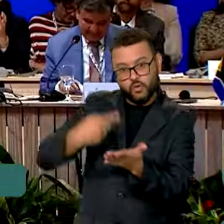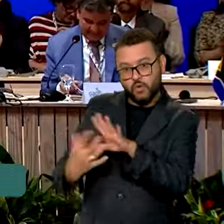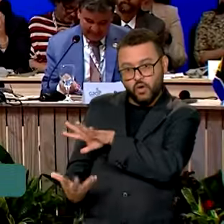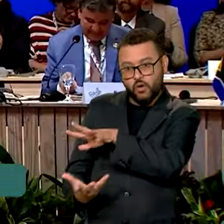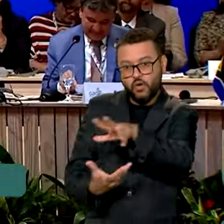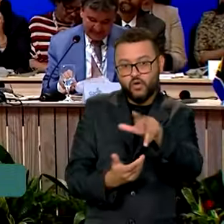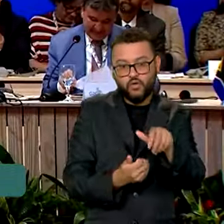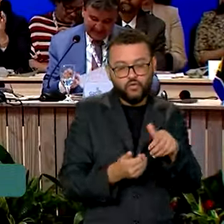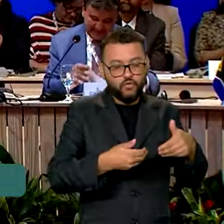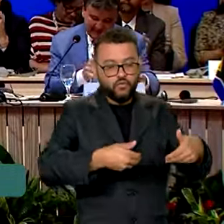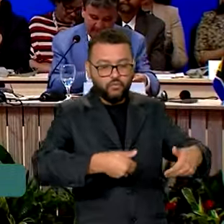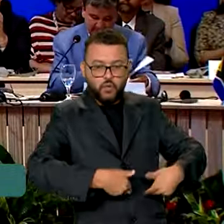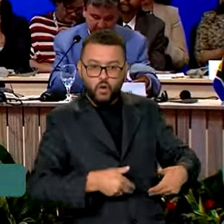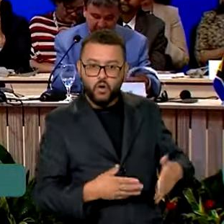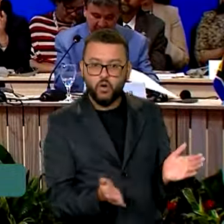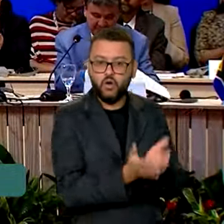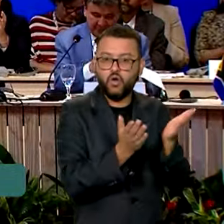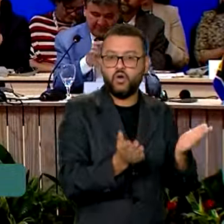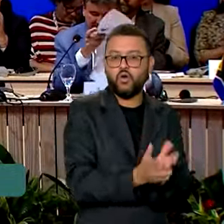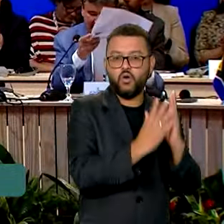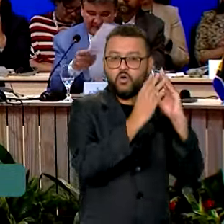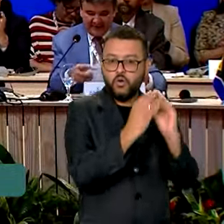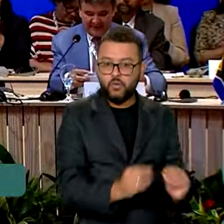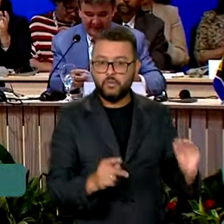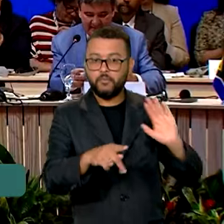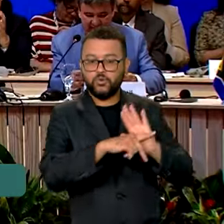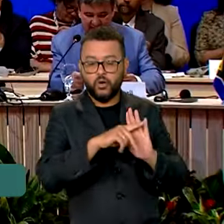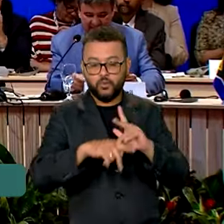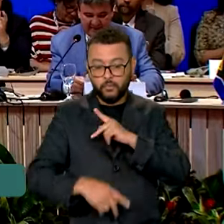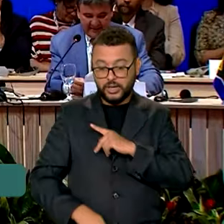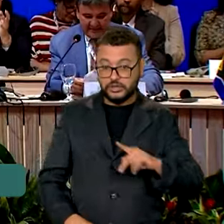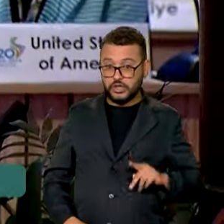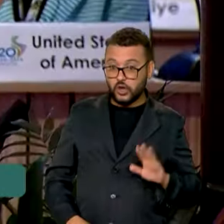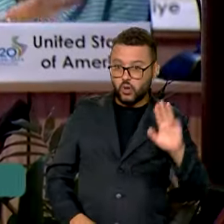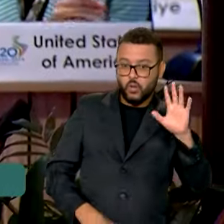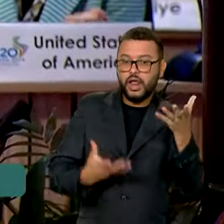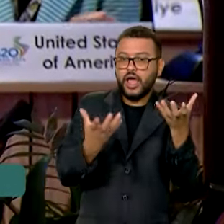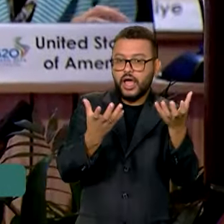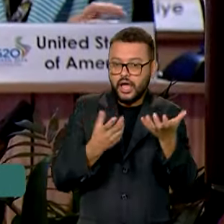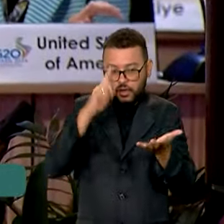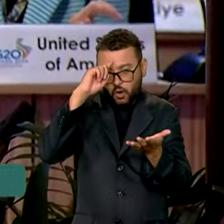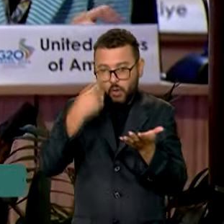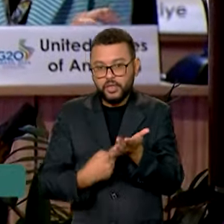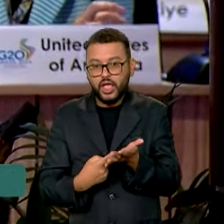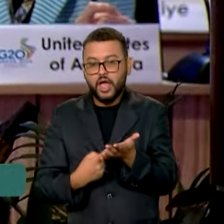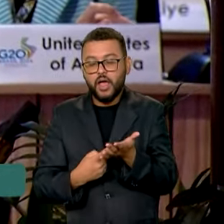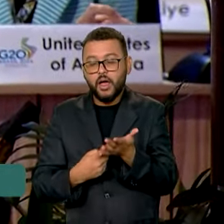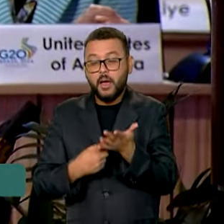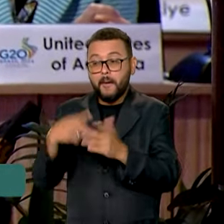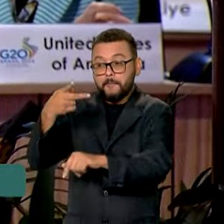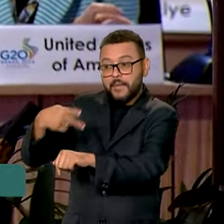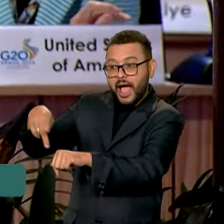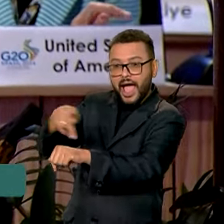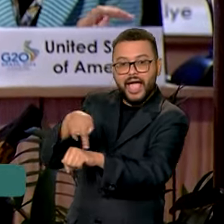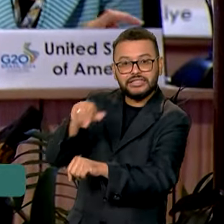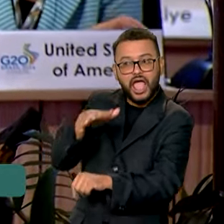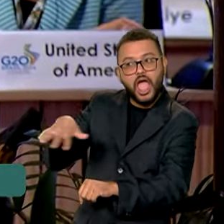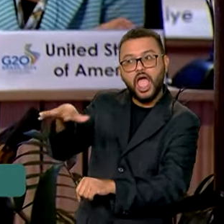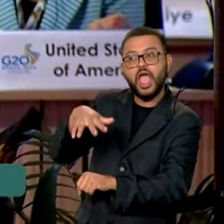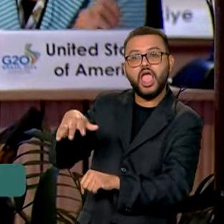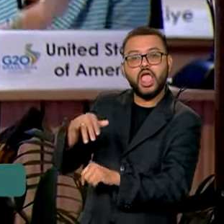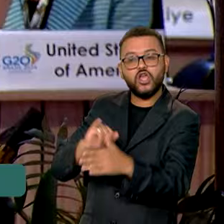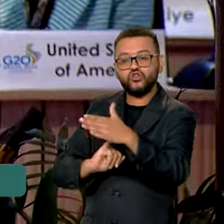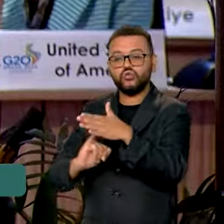Global contra a Fome e a Pobreza, proposta pelo presidente Lula. Com isso, países e